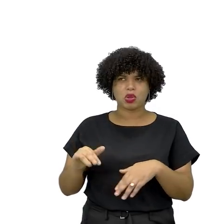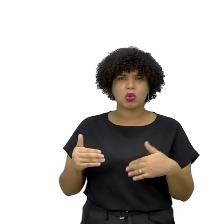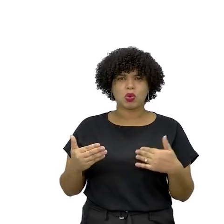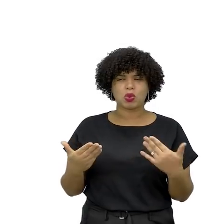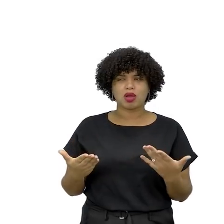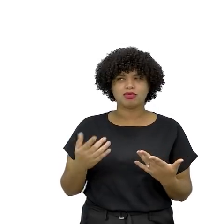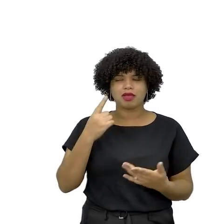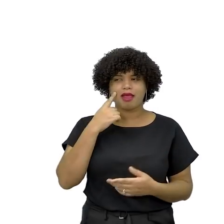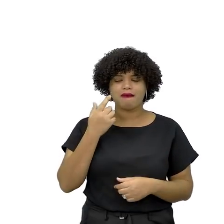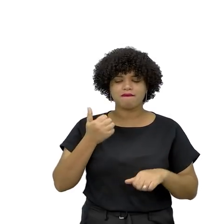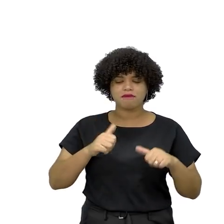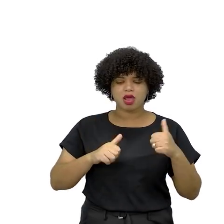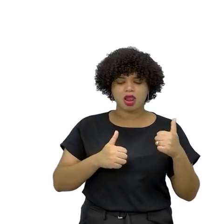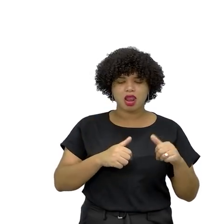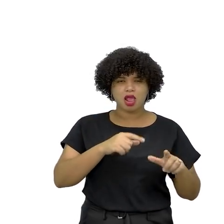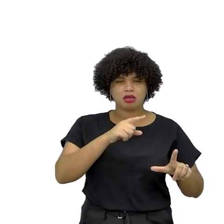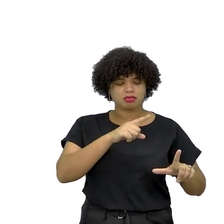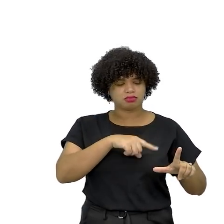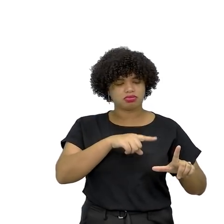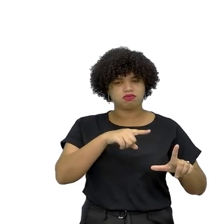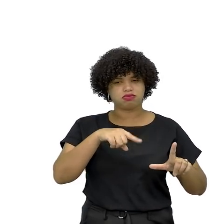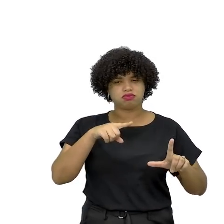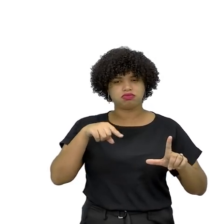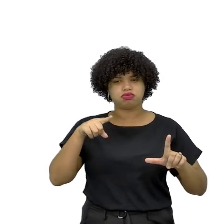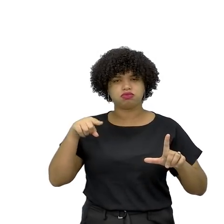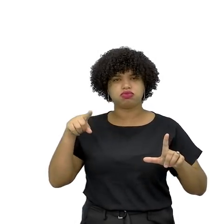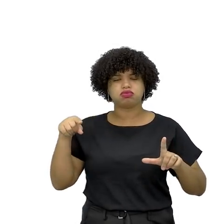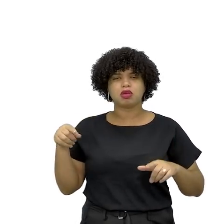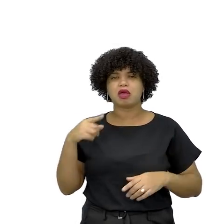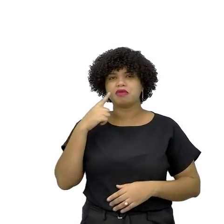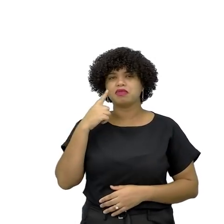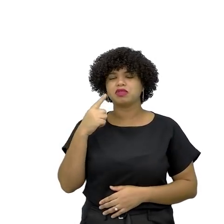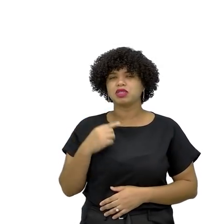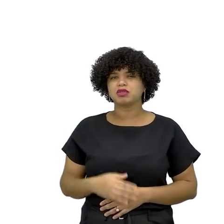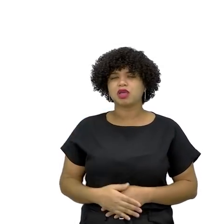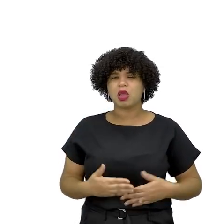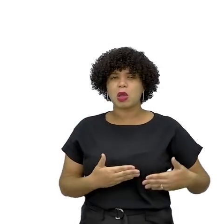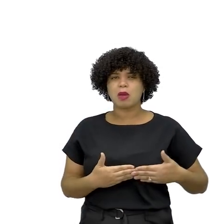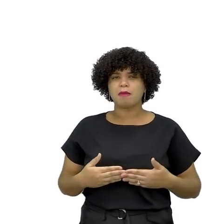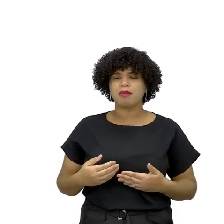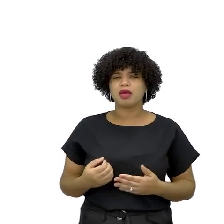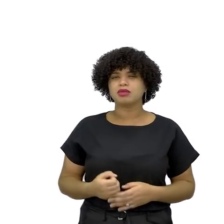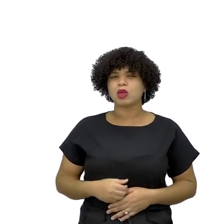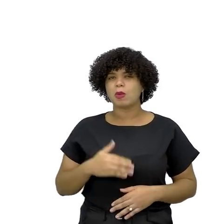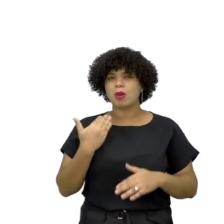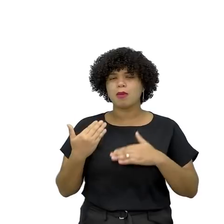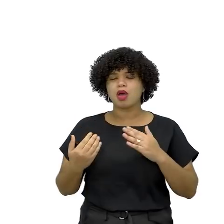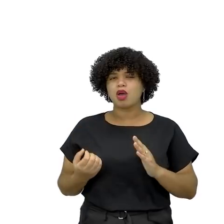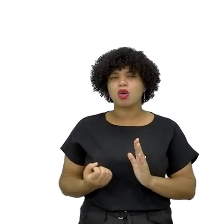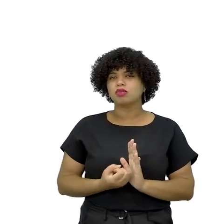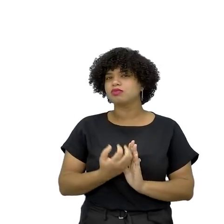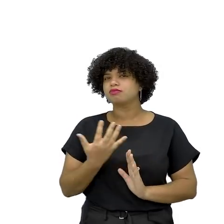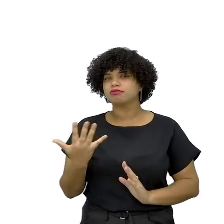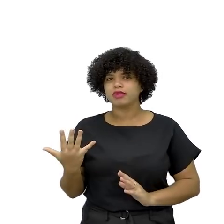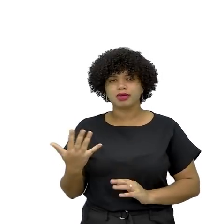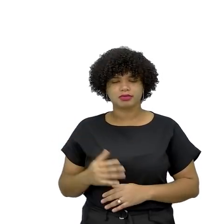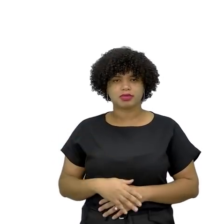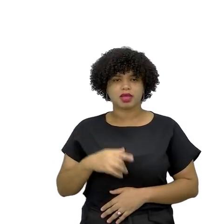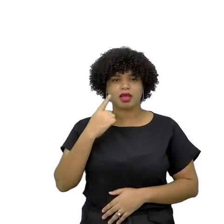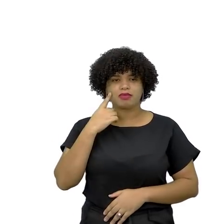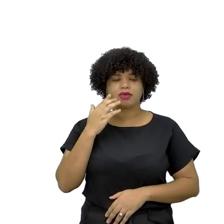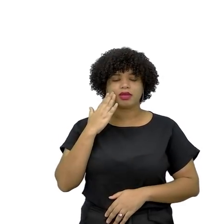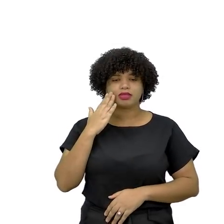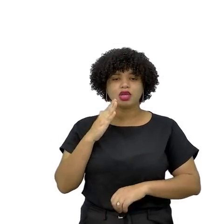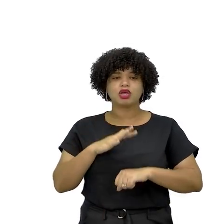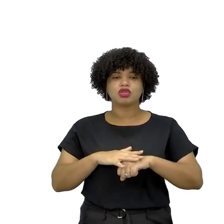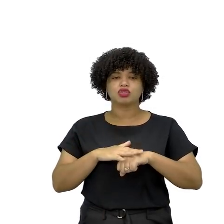de saúde, taxa de mortalidade infantil, cobertura de saneamento básico, incidência de doenças de